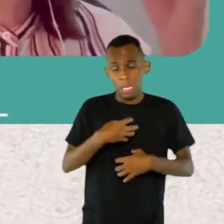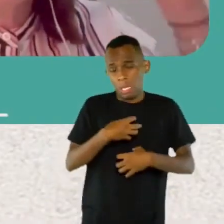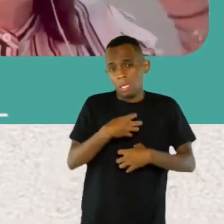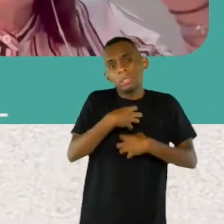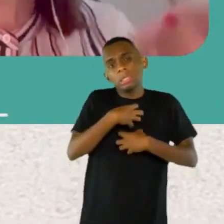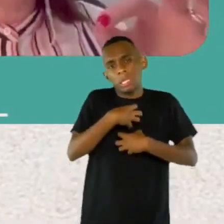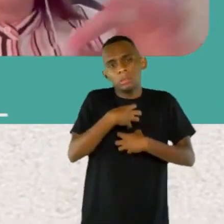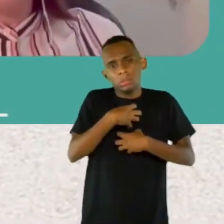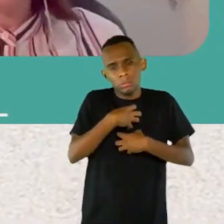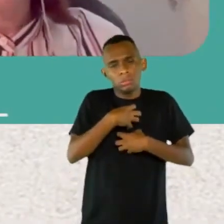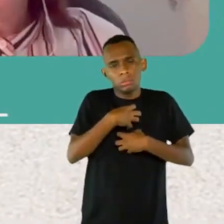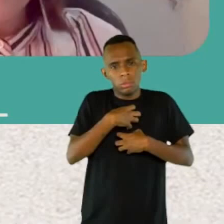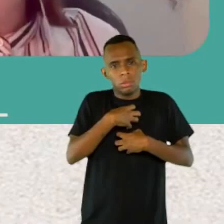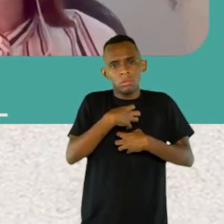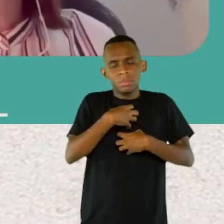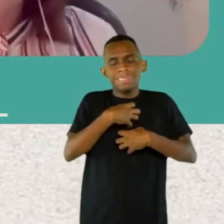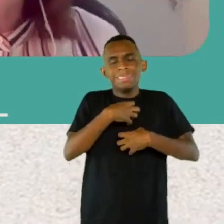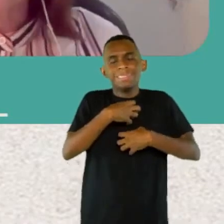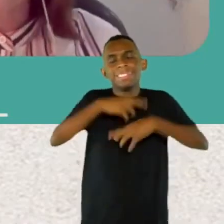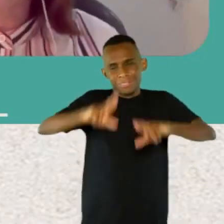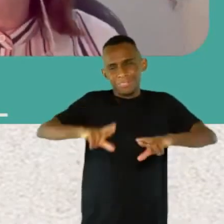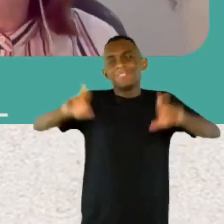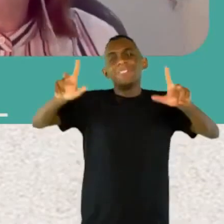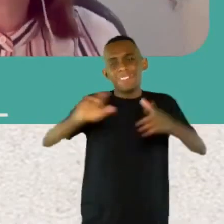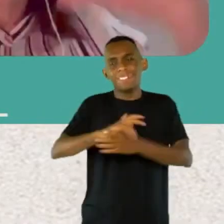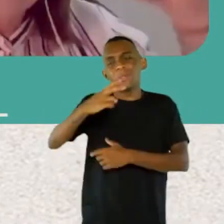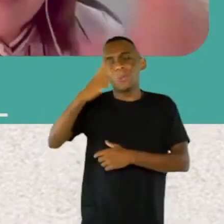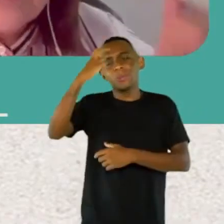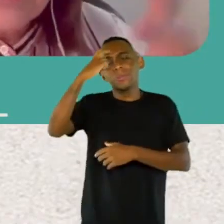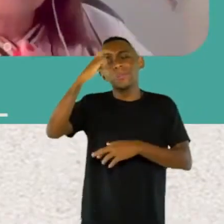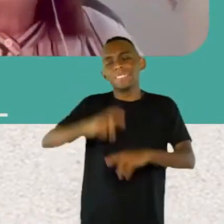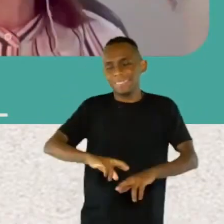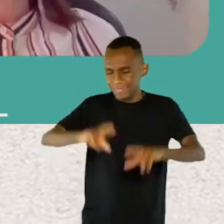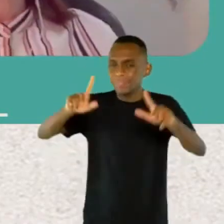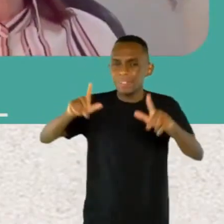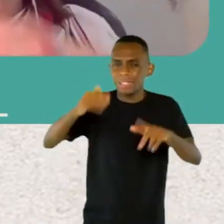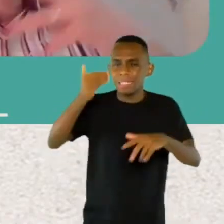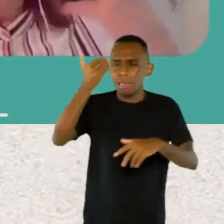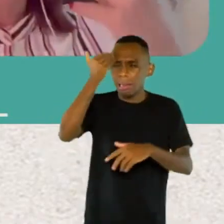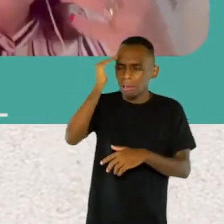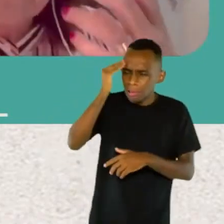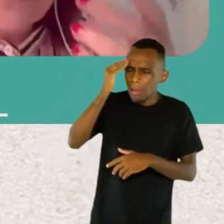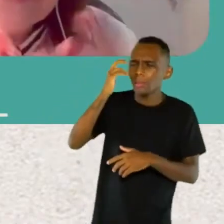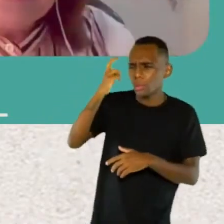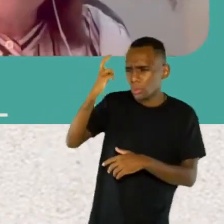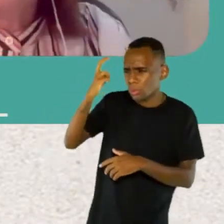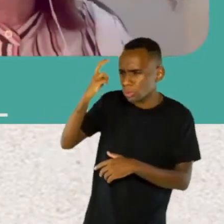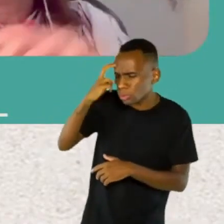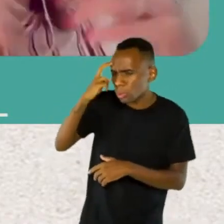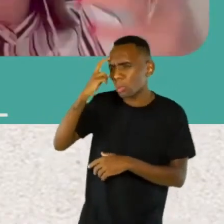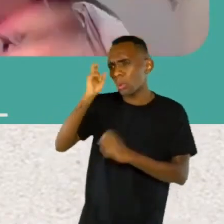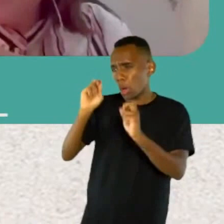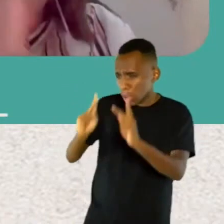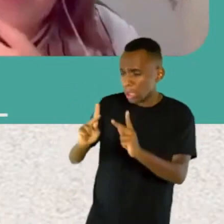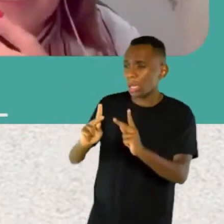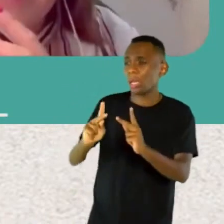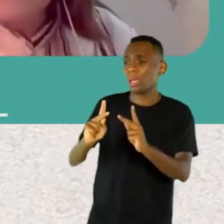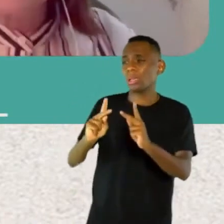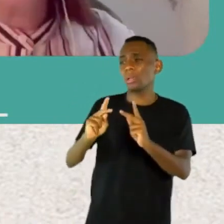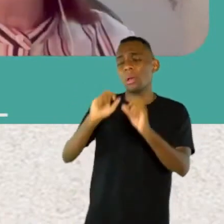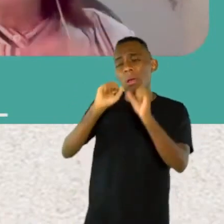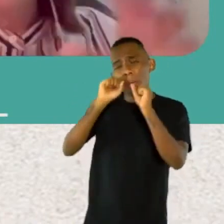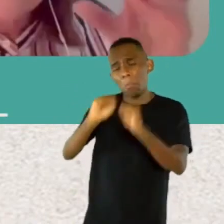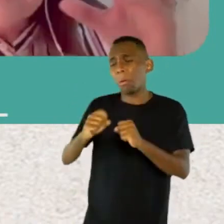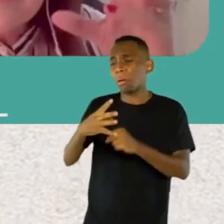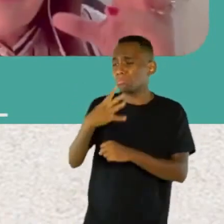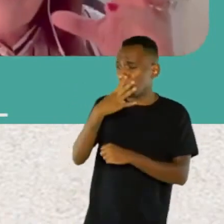você se sente diferente, sabe? Você é diferente. Você entende aquela cultura, você pode até admirar